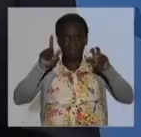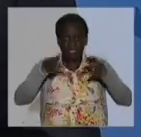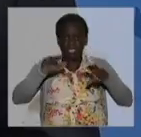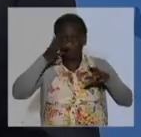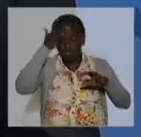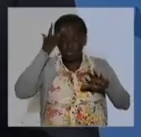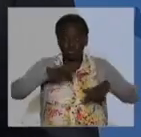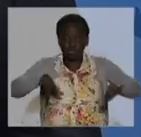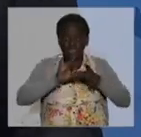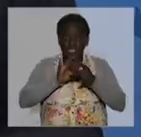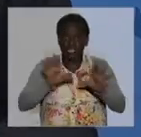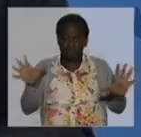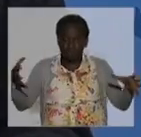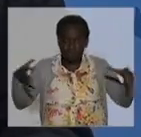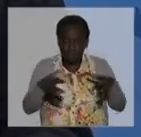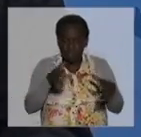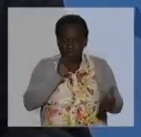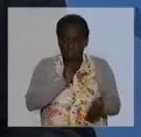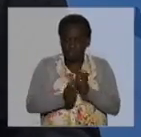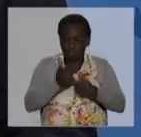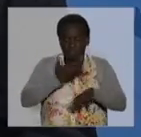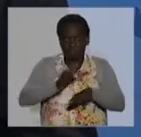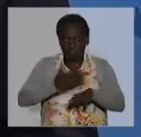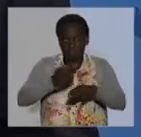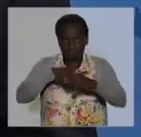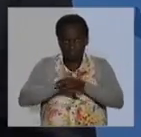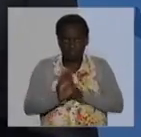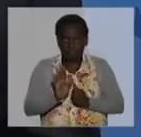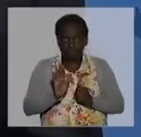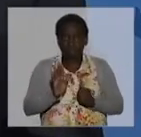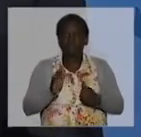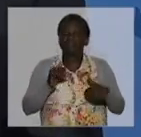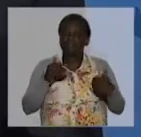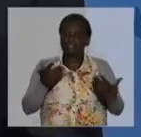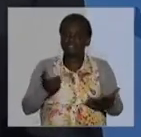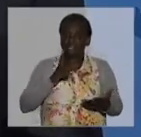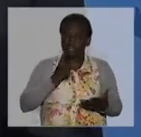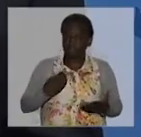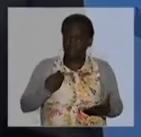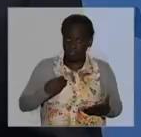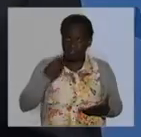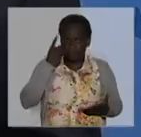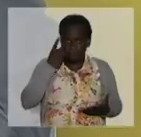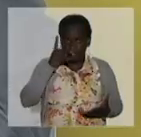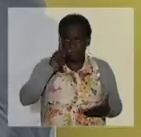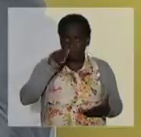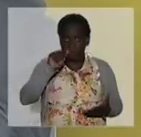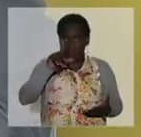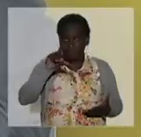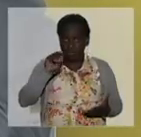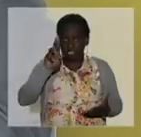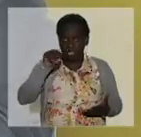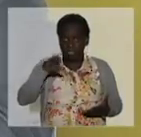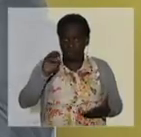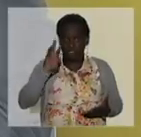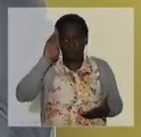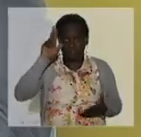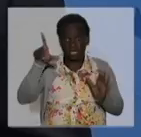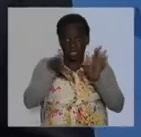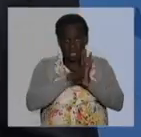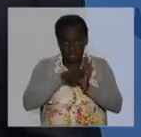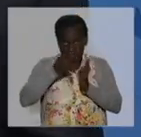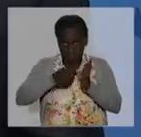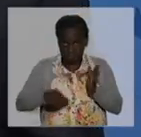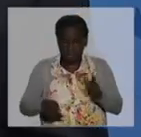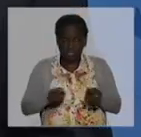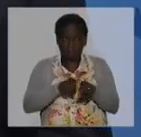a massificação para a prática esportiva. E nós contamos com as presenças do deputado Paulo Ramos, que é autor desta lei,